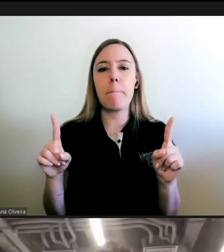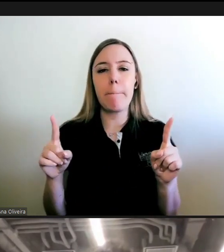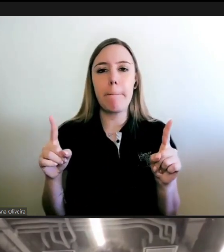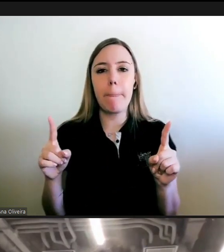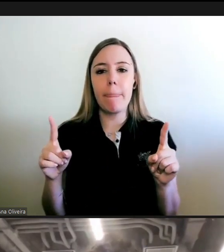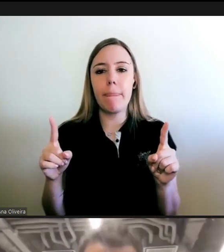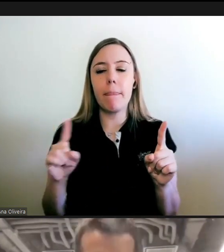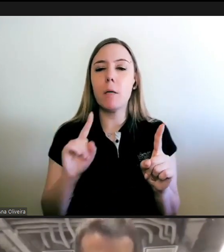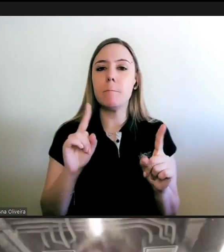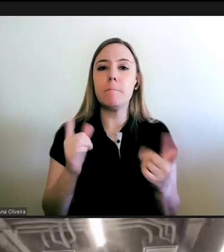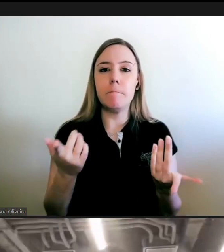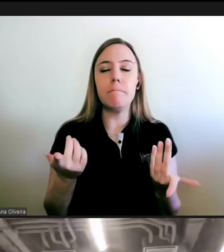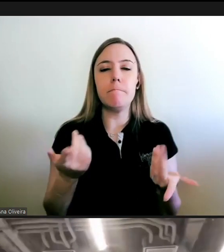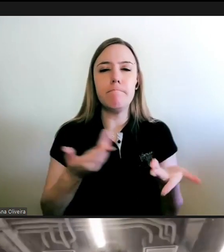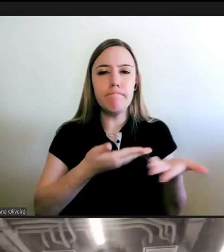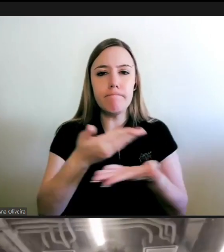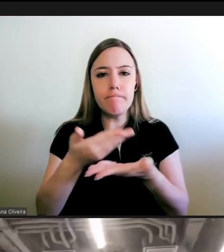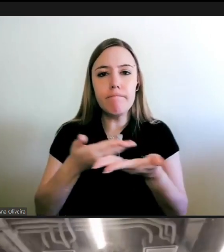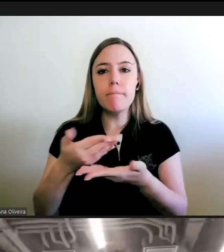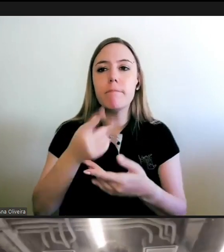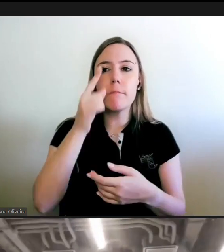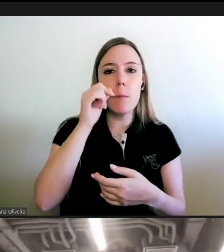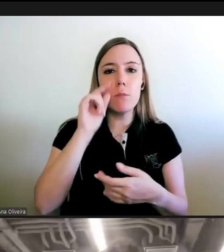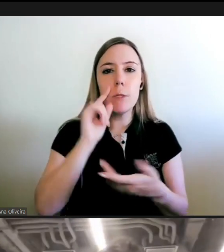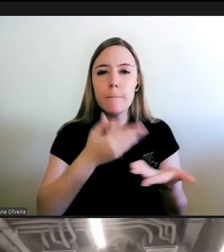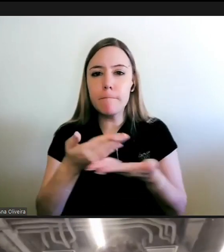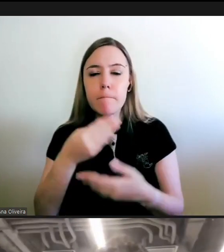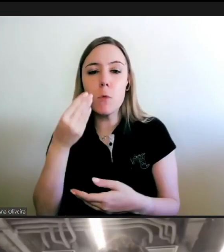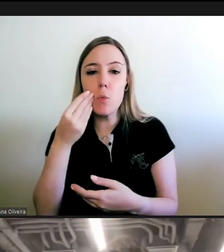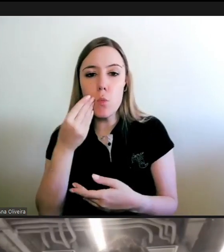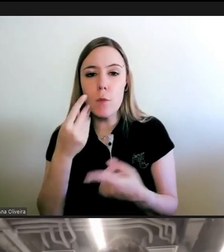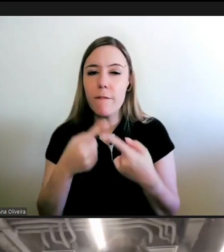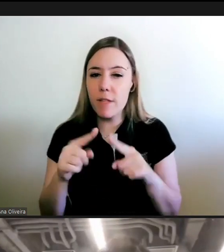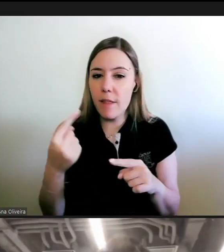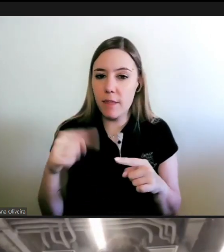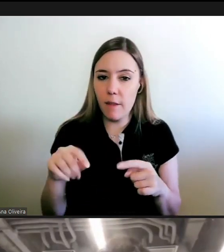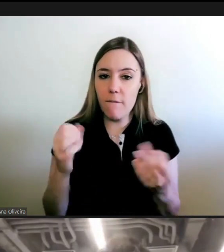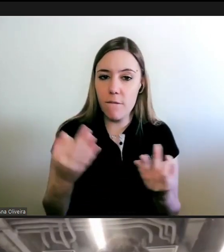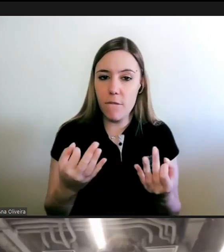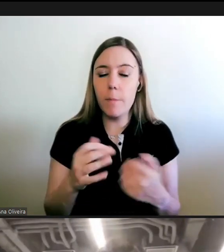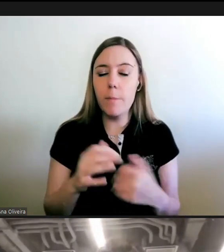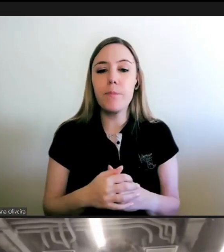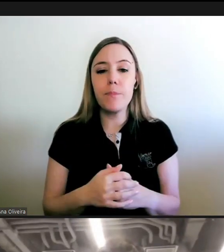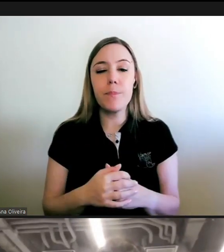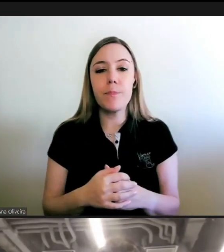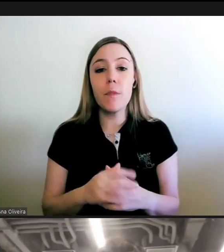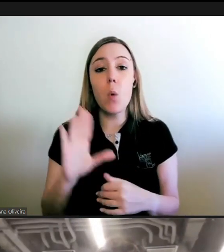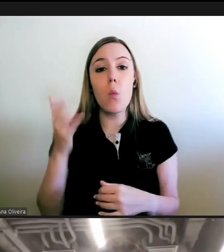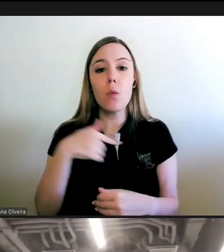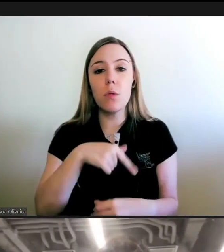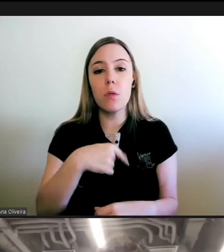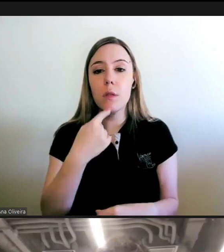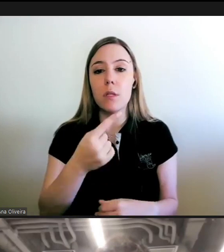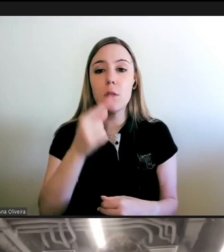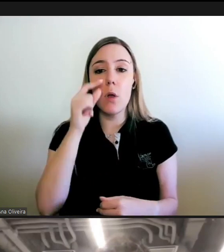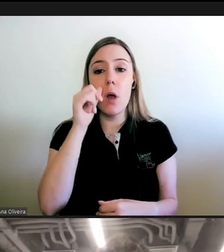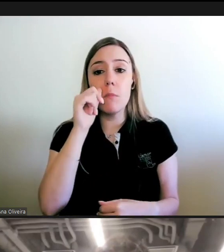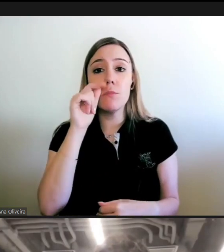no tratamento entre homens e mulheres. E, portanto, quando dizemos que o género é de per